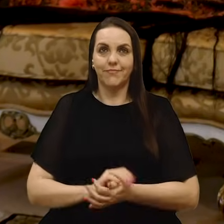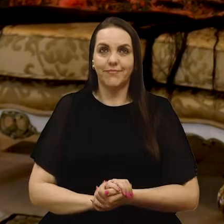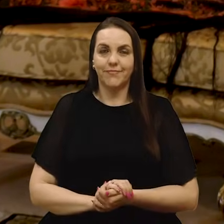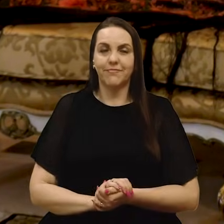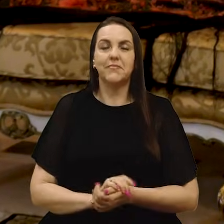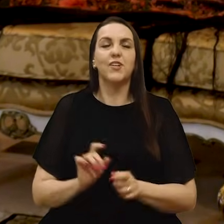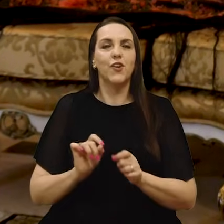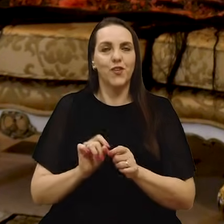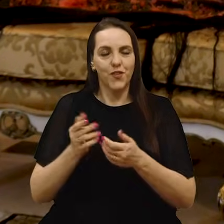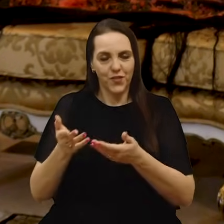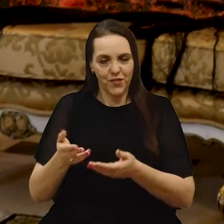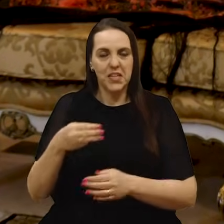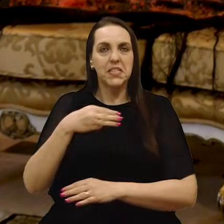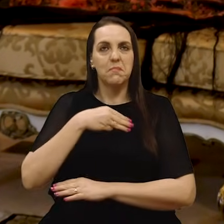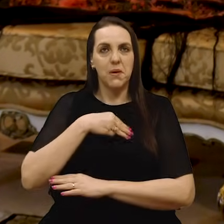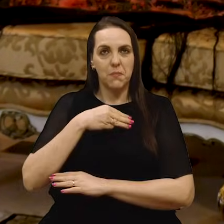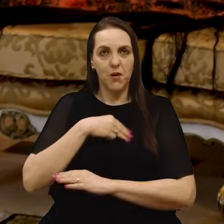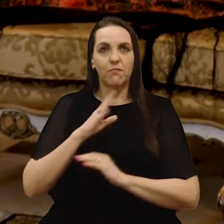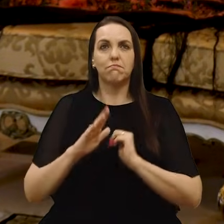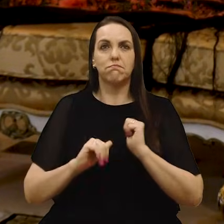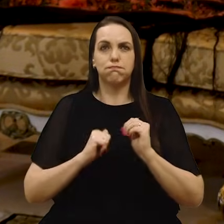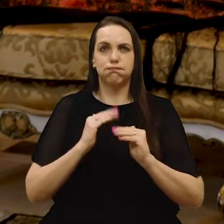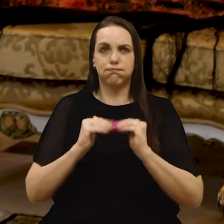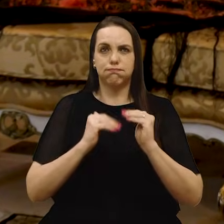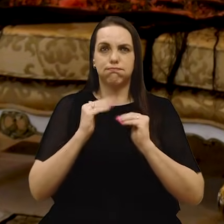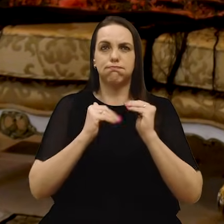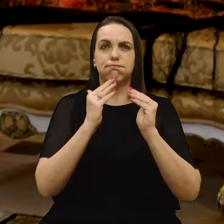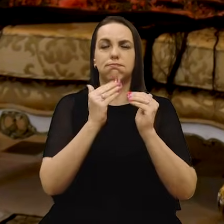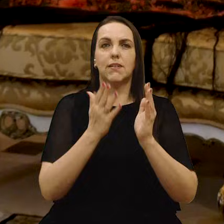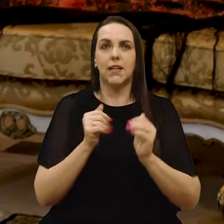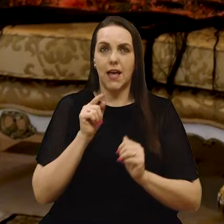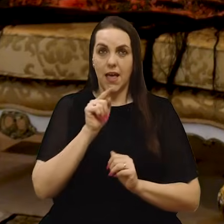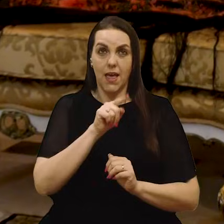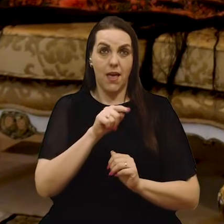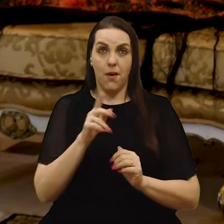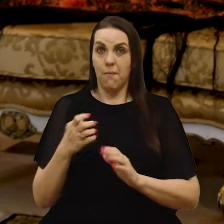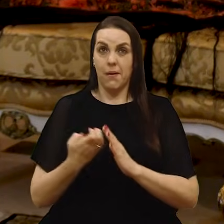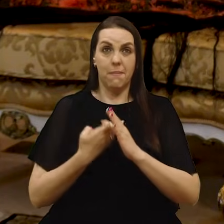nenhum para o comprador. Isto fez com que a Marco Polo